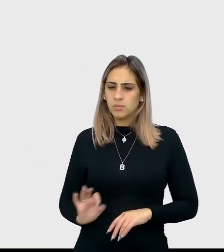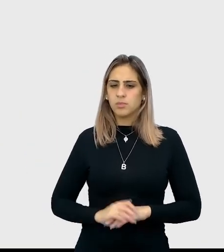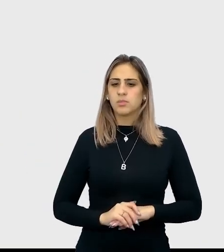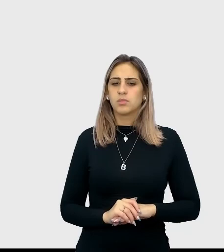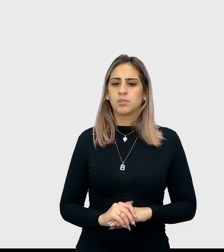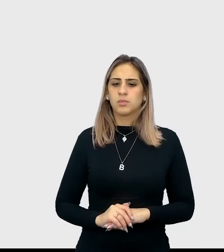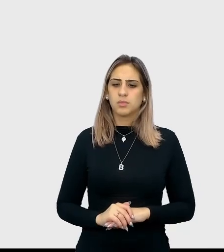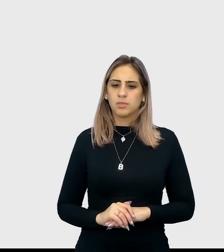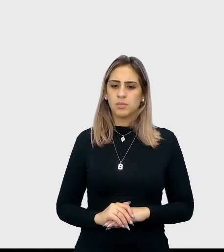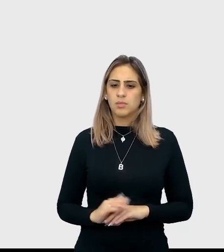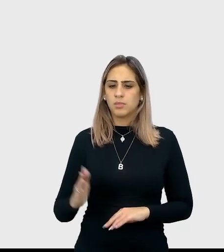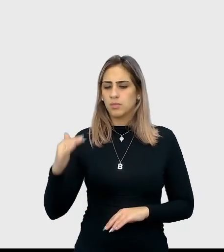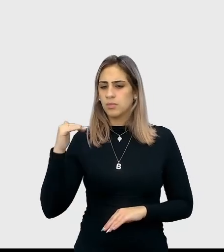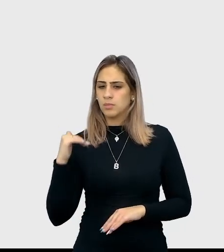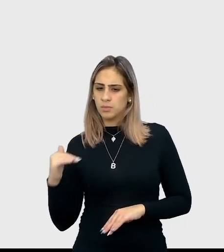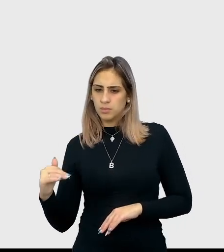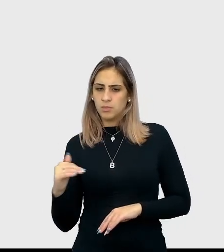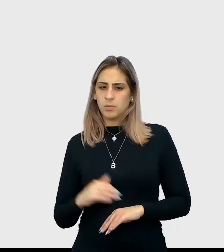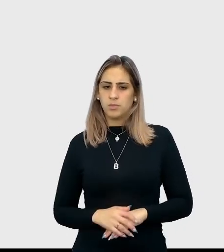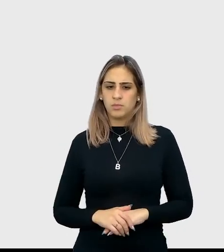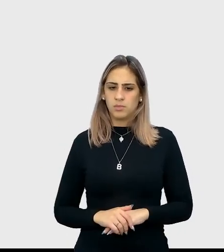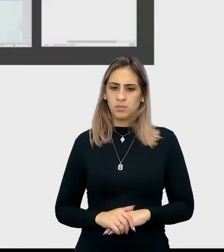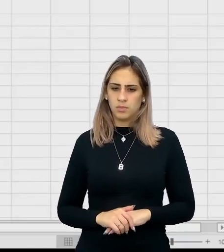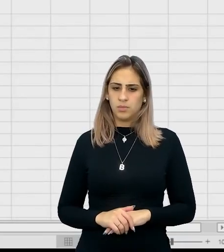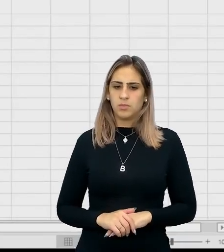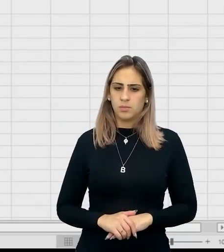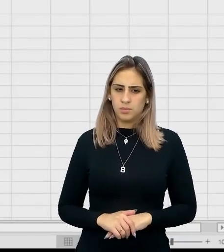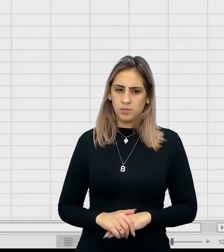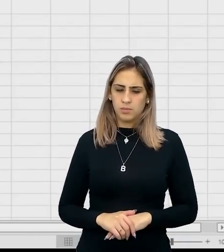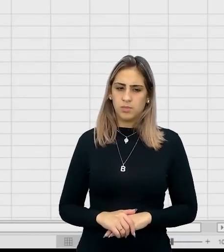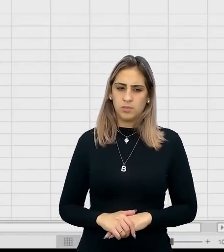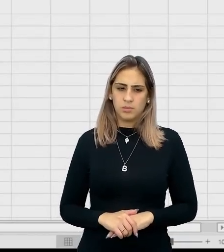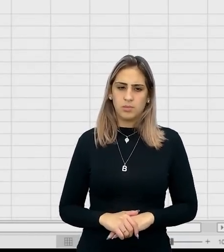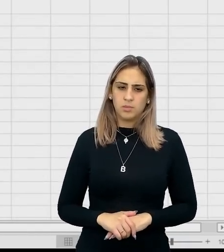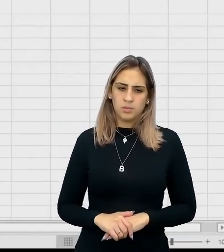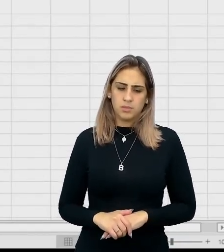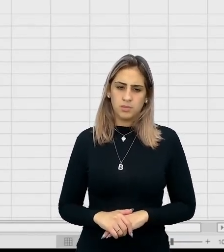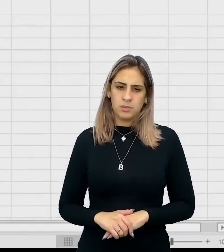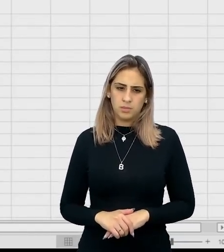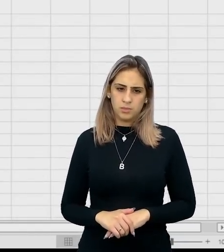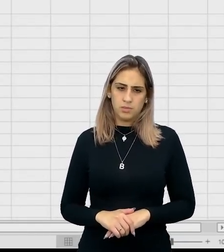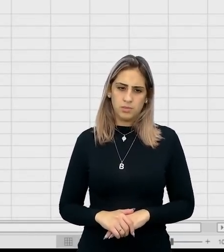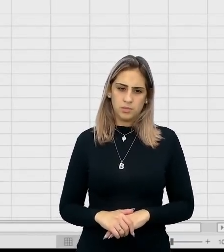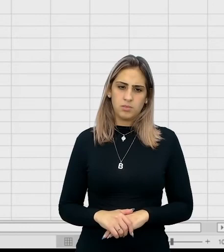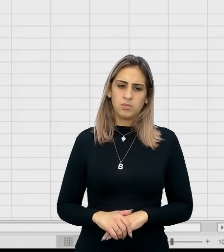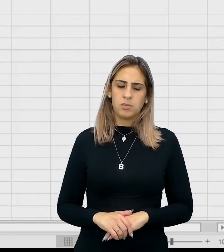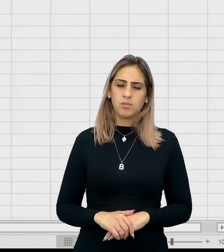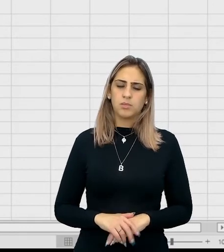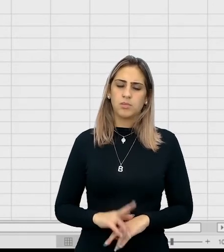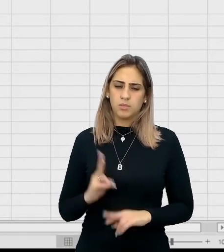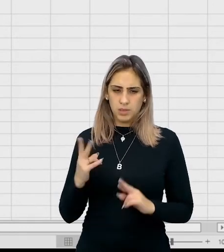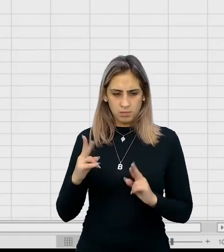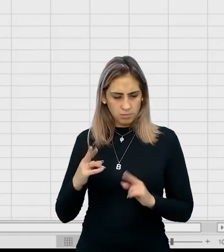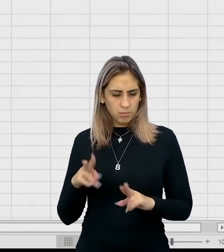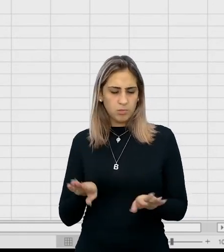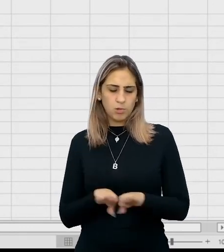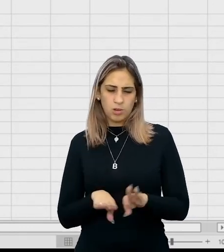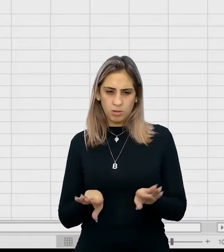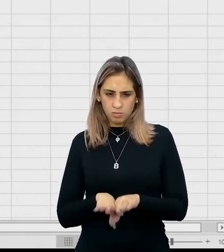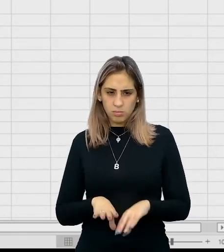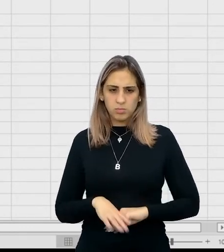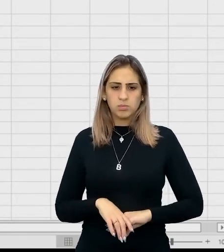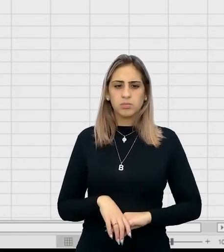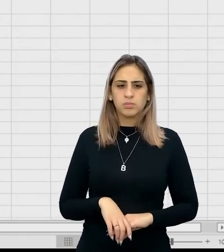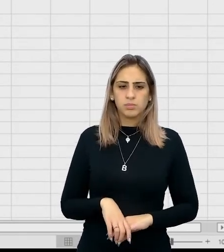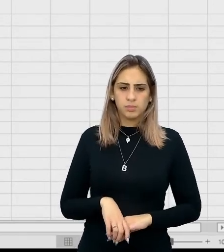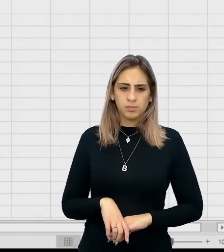459,20, perfeito. Vamos para o 4, elevado à quarta. Ctrl C. Vou dar um Ctrl